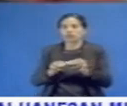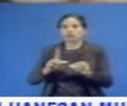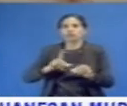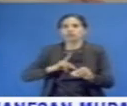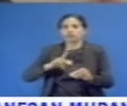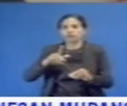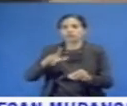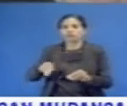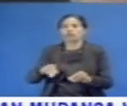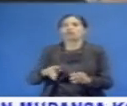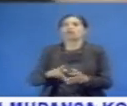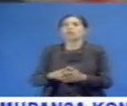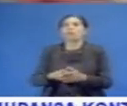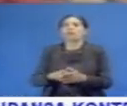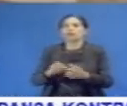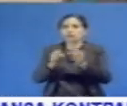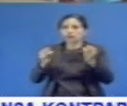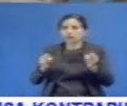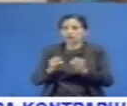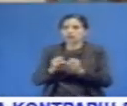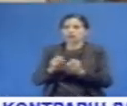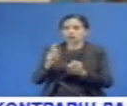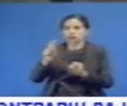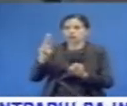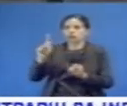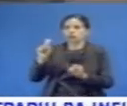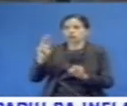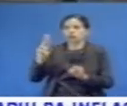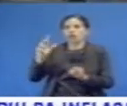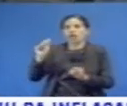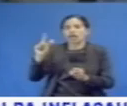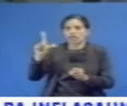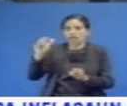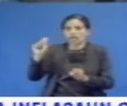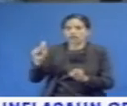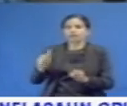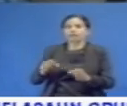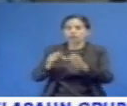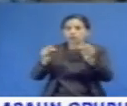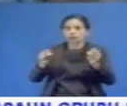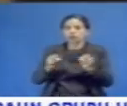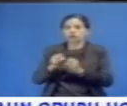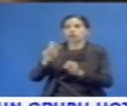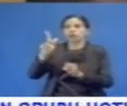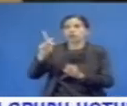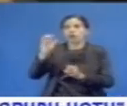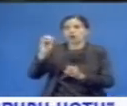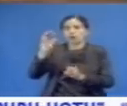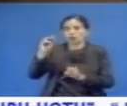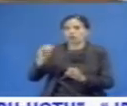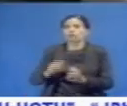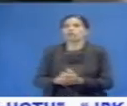Palos, Suku Mehara, posto administrativo Tutuala, Asalainu, Suku Com, Suku Parlamento, Deudere